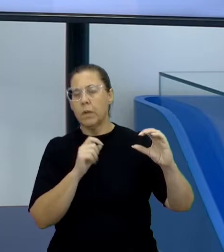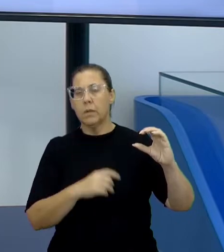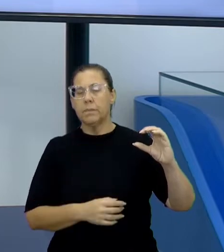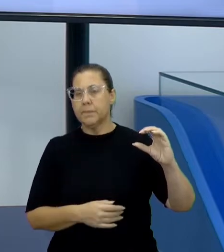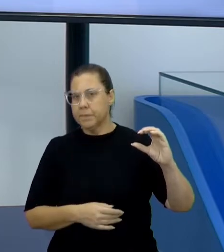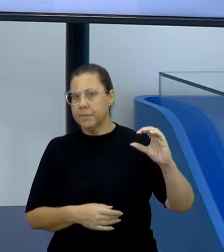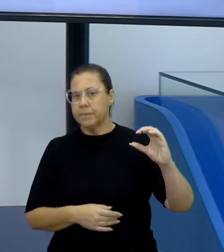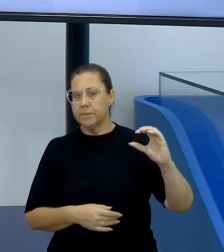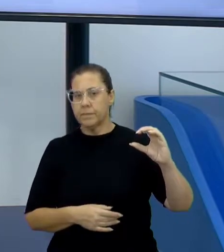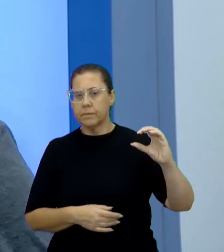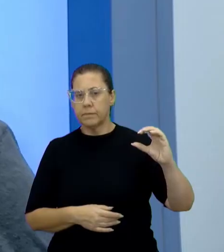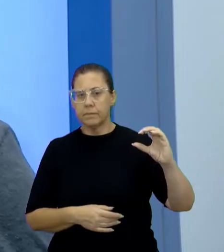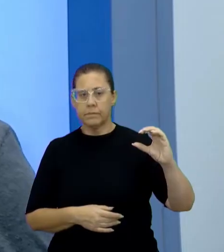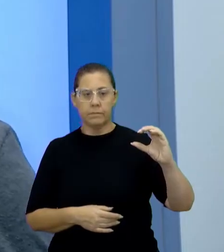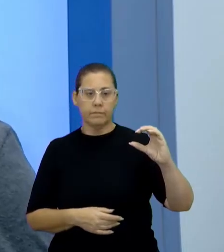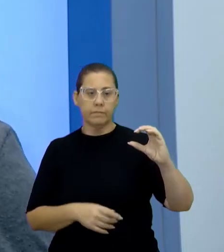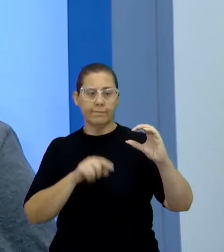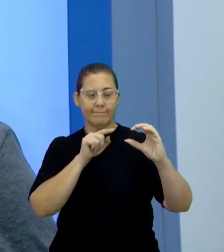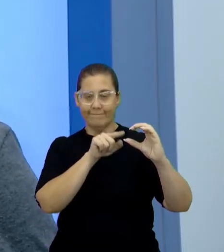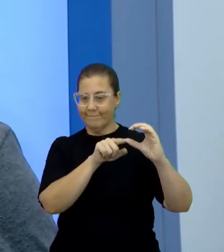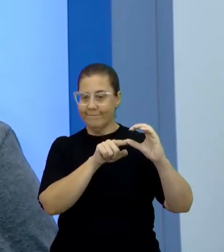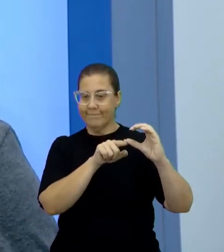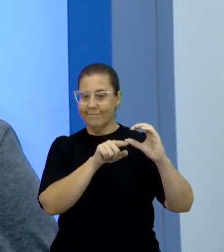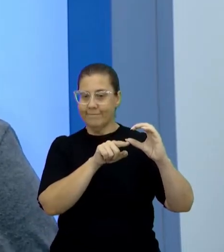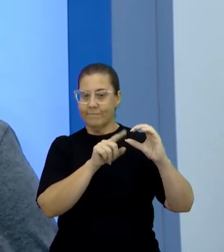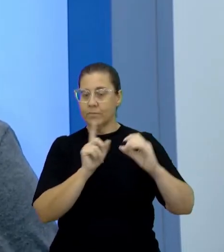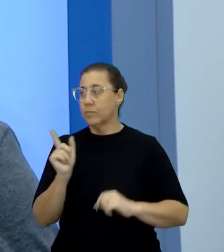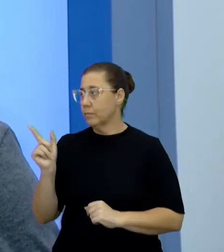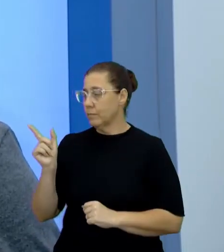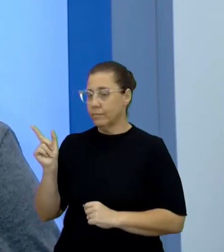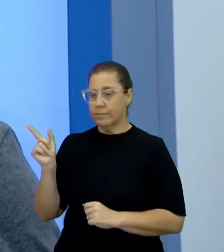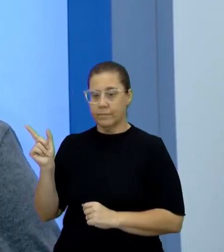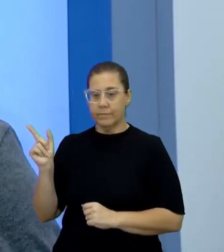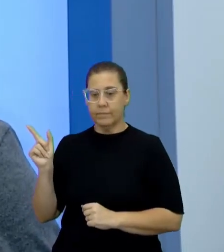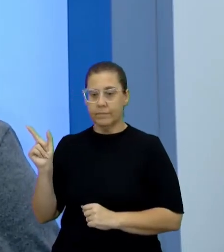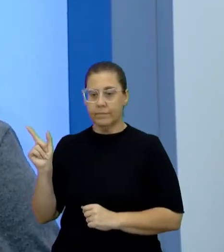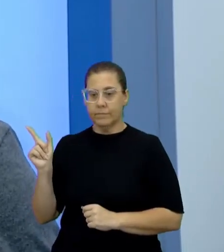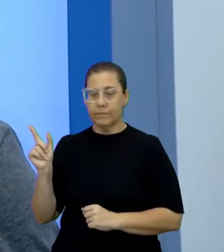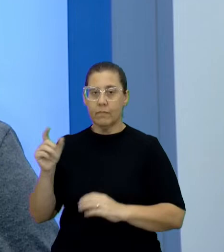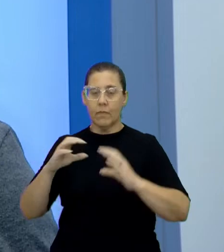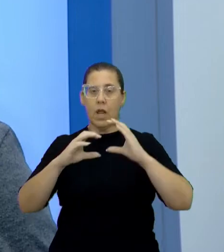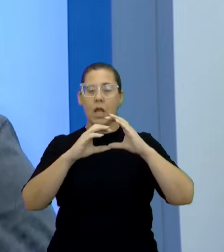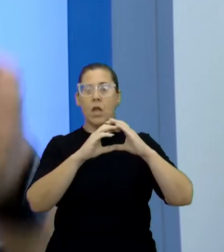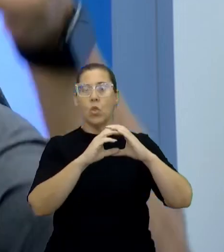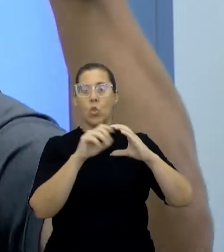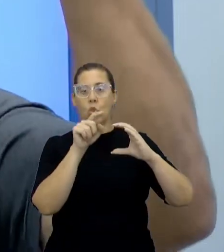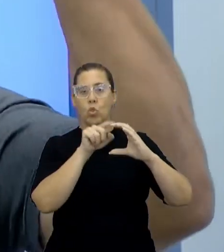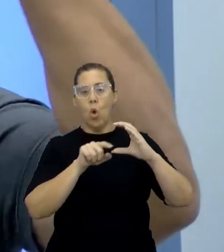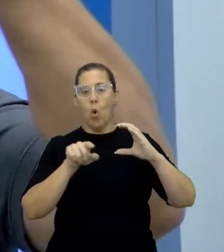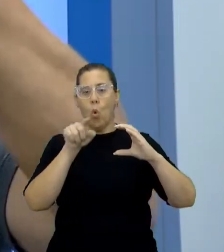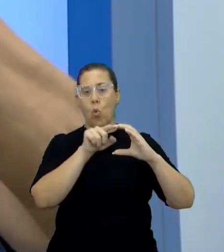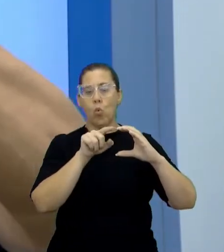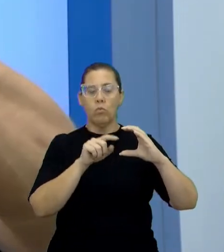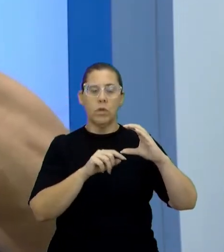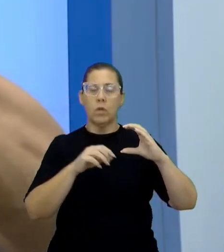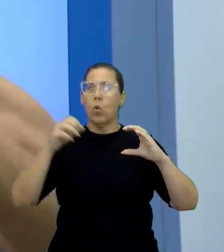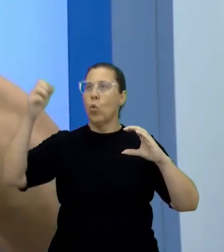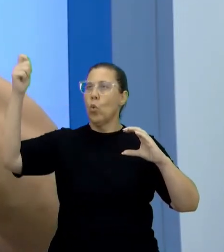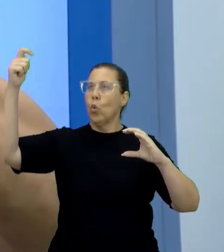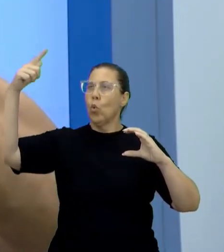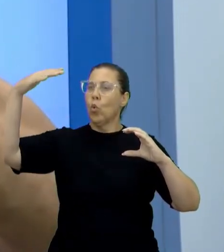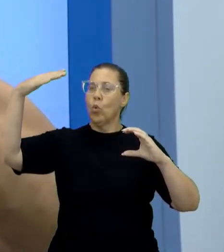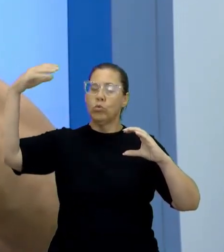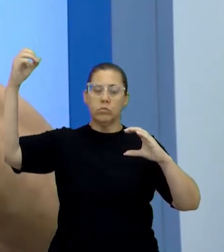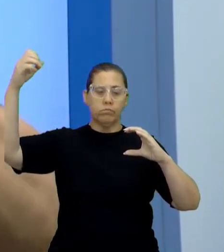assim, pode deixar aqui assim, isso, ó, ela é redonda, tá vendo? Então o raio que incide